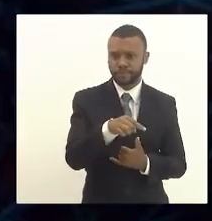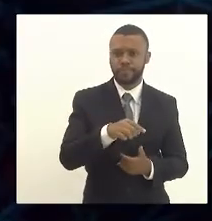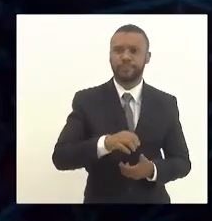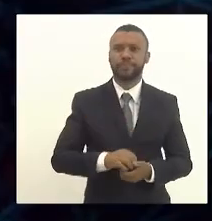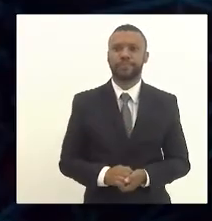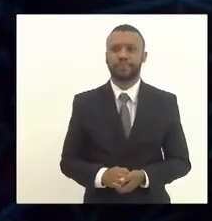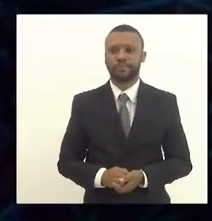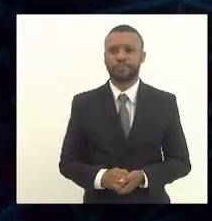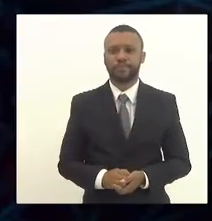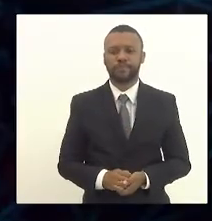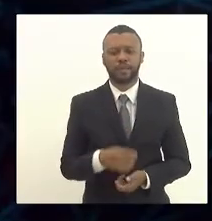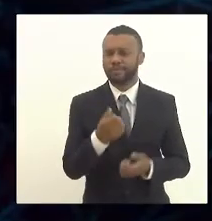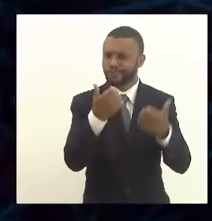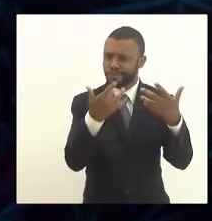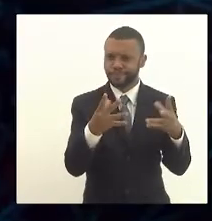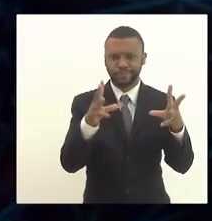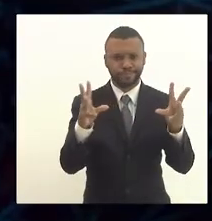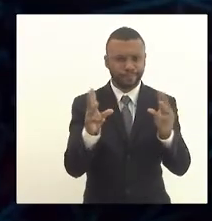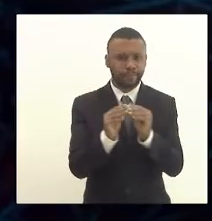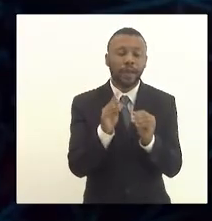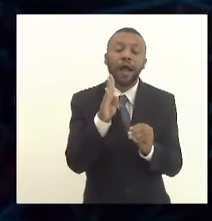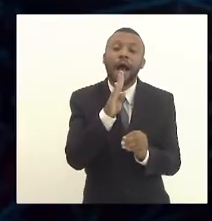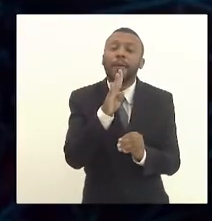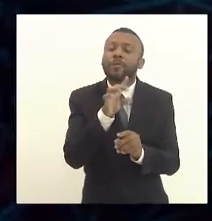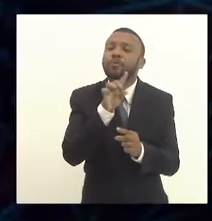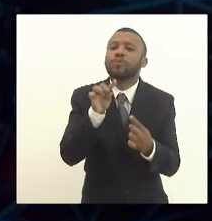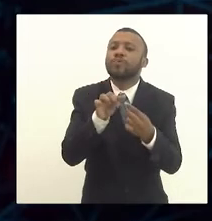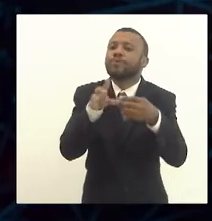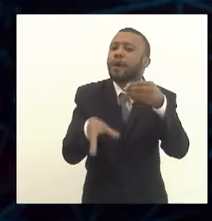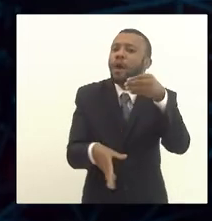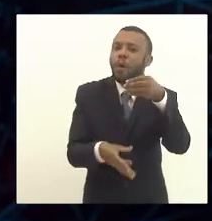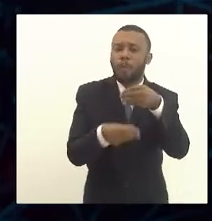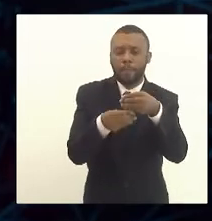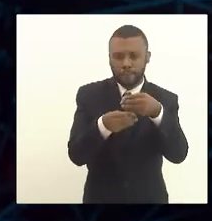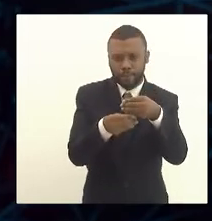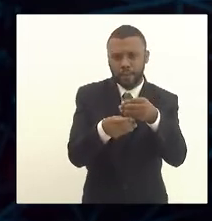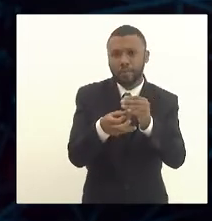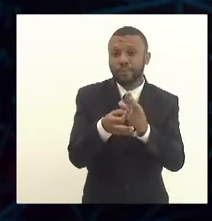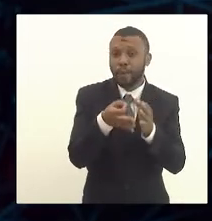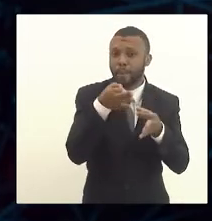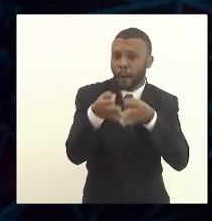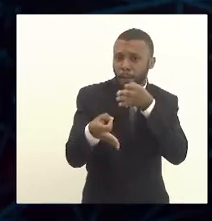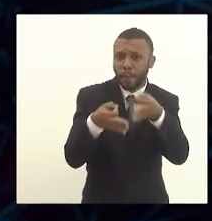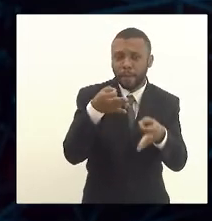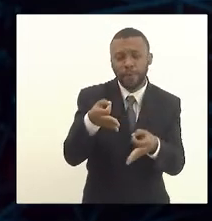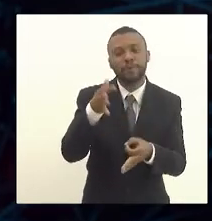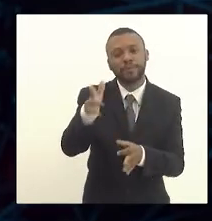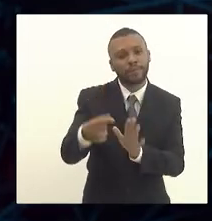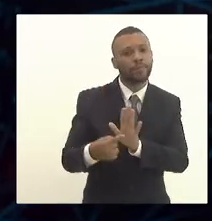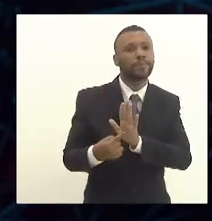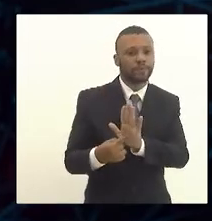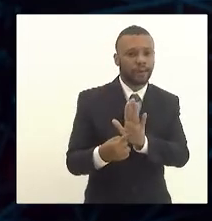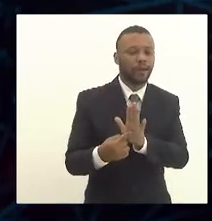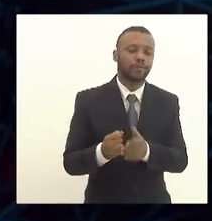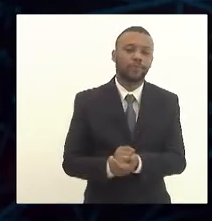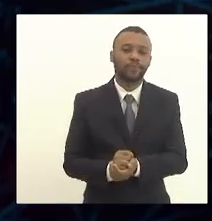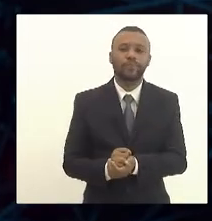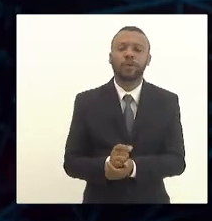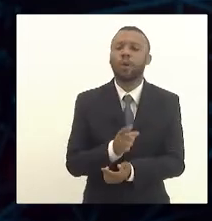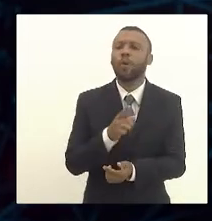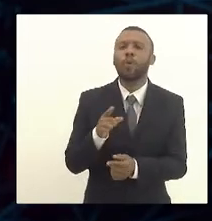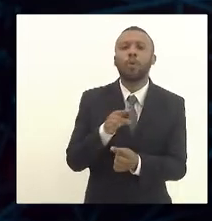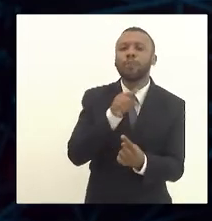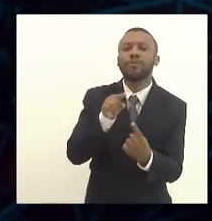Então, como eu disse, eu vou ser bastante complementar aqui o que já foi colocado. A ideia é a gente abordar a modelagem jurídica